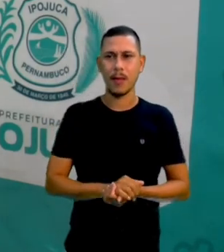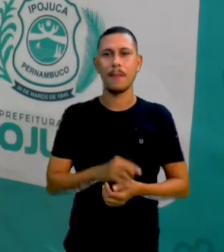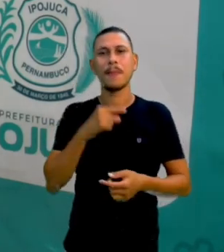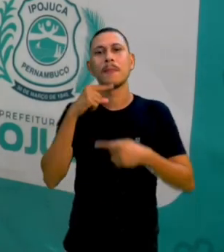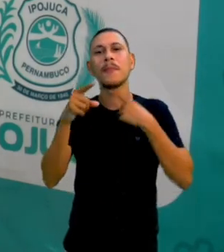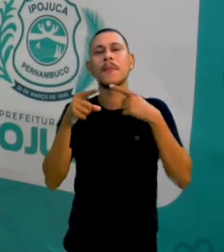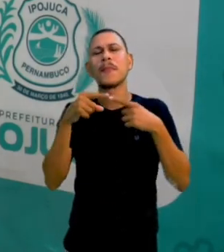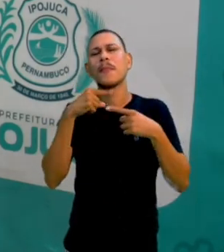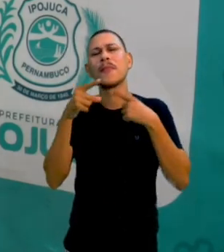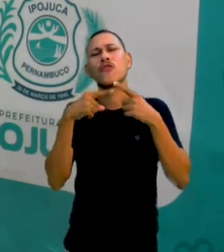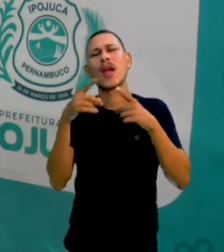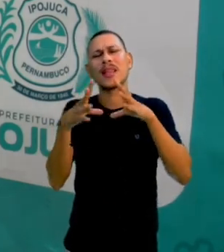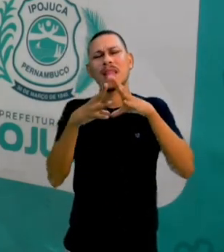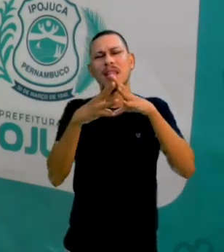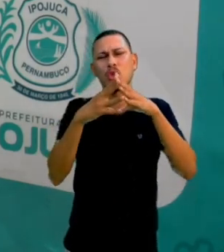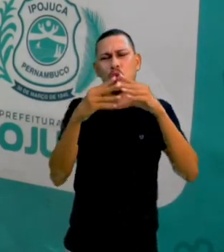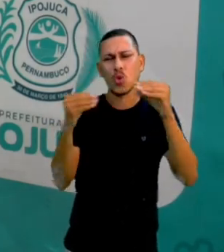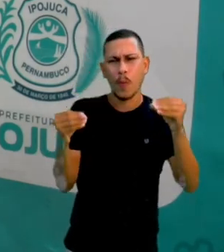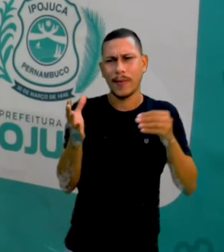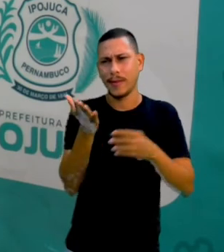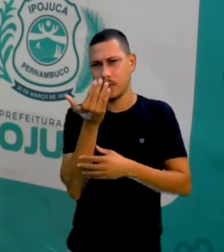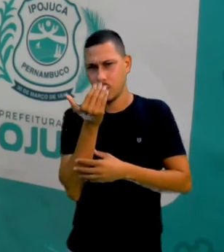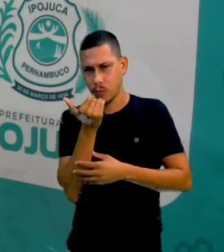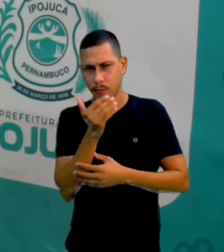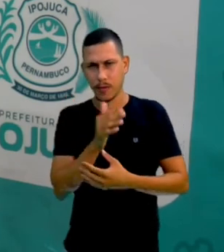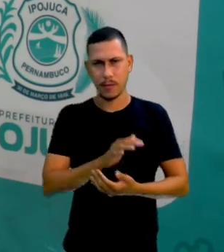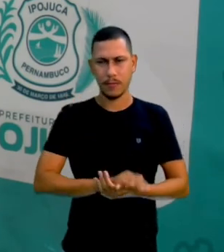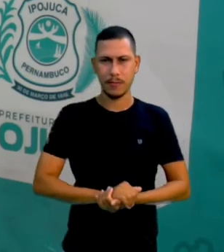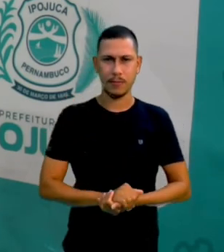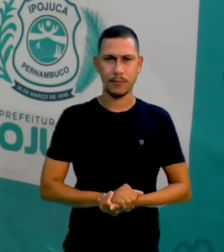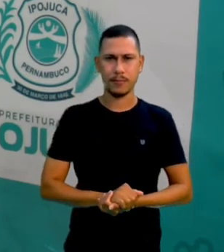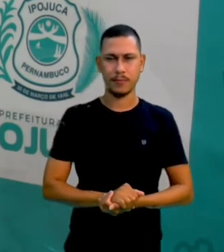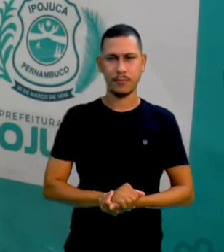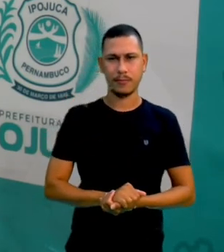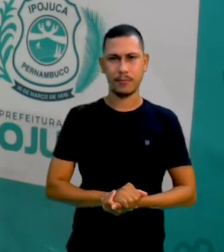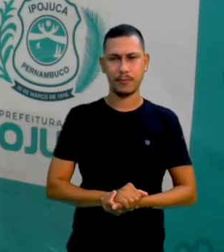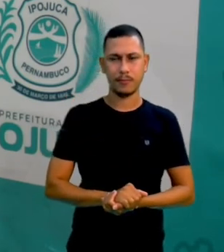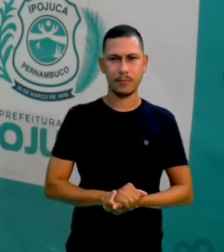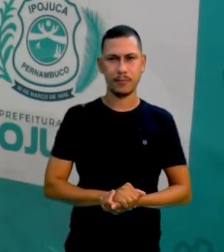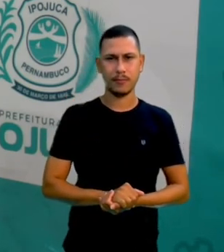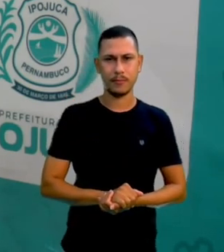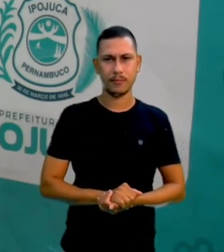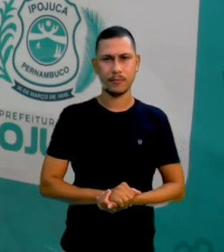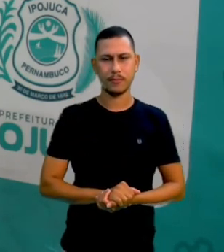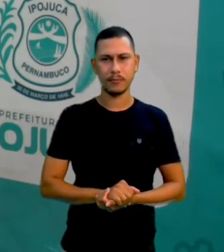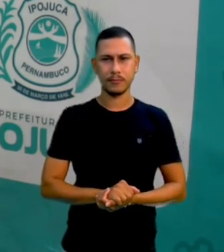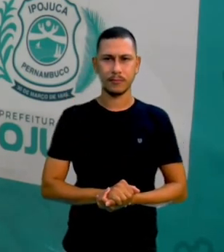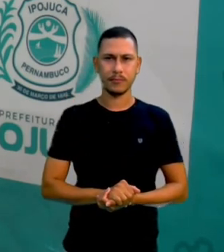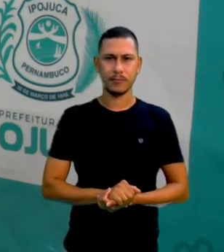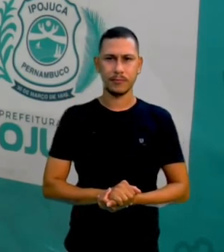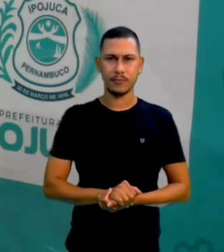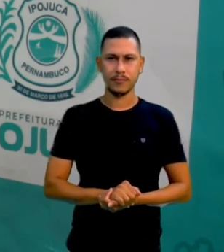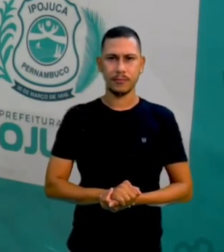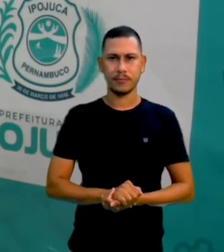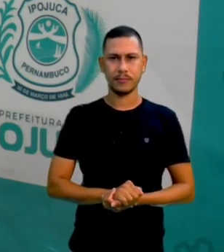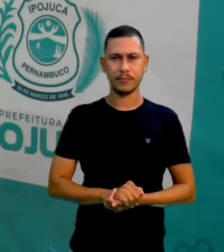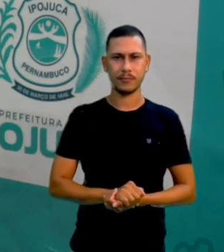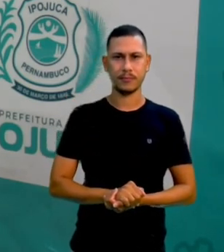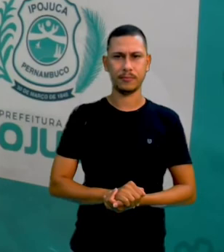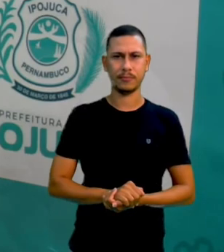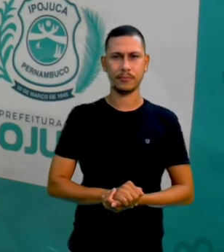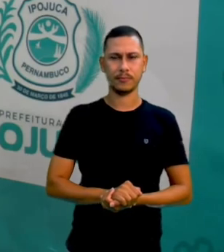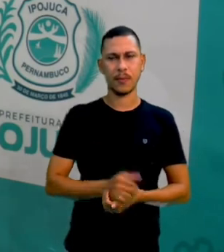também evitar essas necessidades naturais do corpo, né? De estar se alimentando e de estar